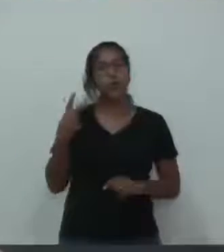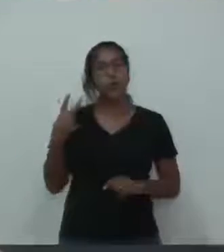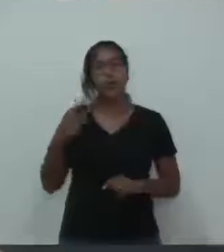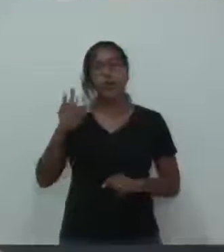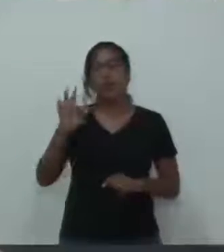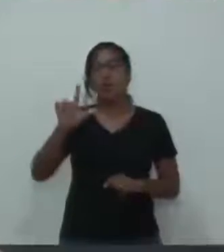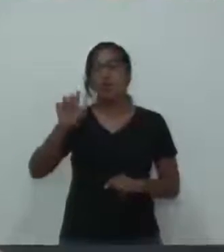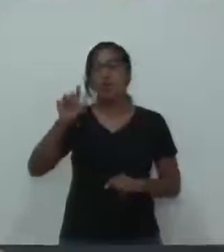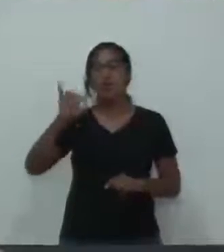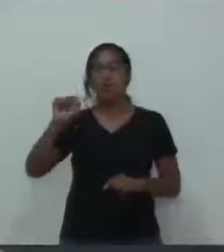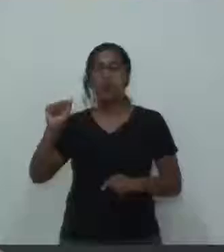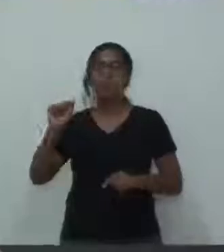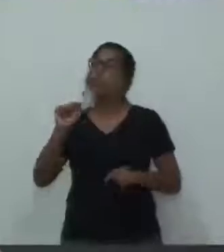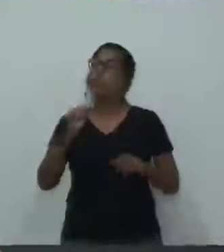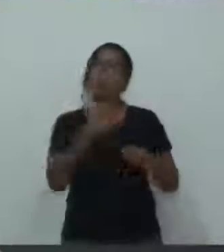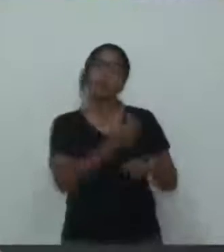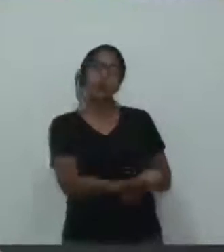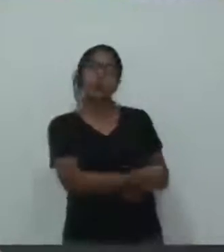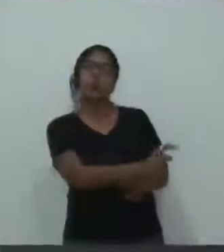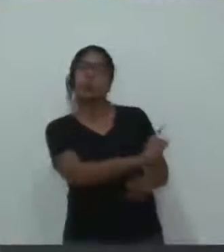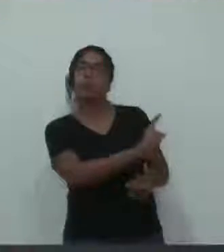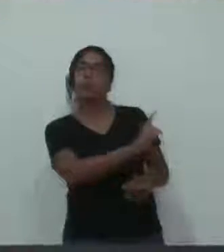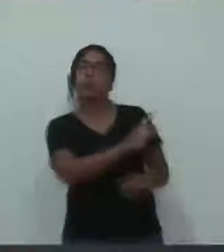Vereador Flávio Bittar. Reprovo.